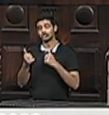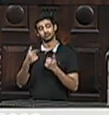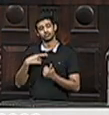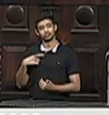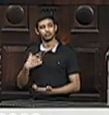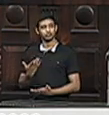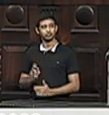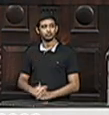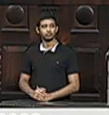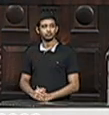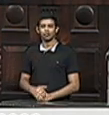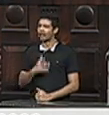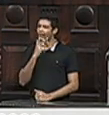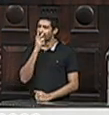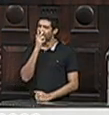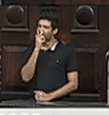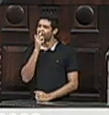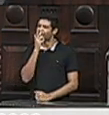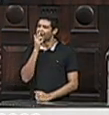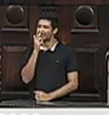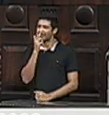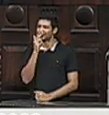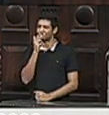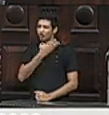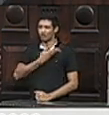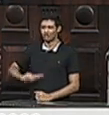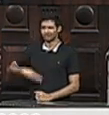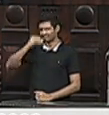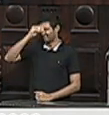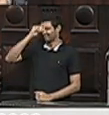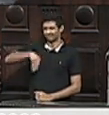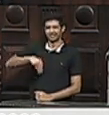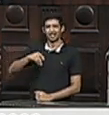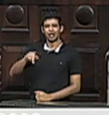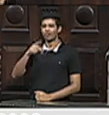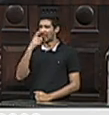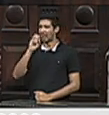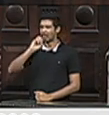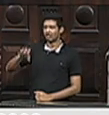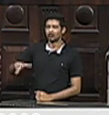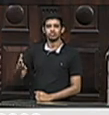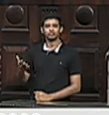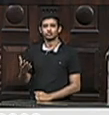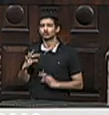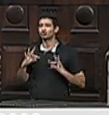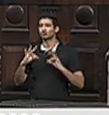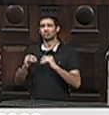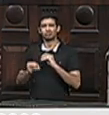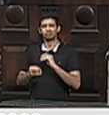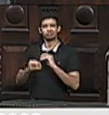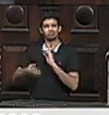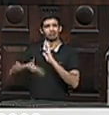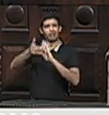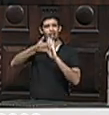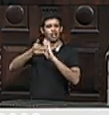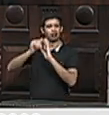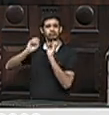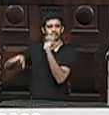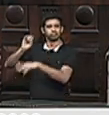faltam, não dão quórum e prejudicam o processo deliberativo. Só que eu acho que na tentativa de enfrentar